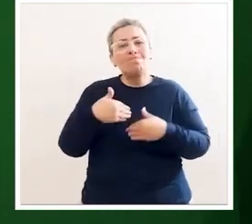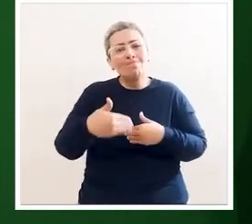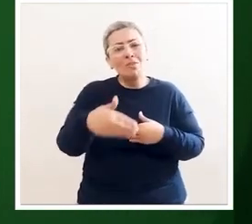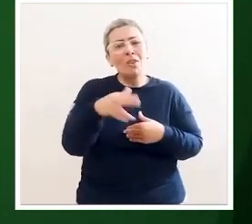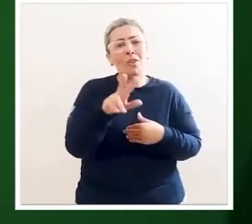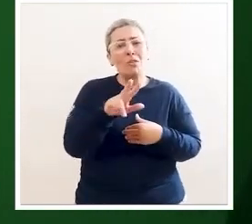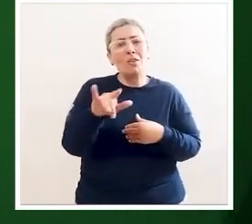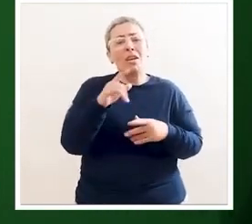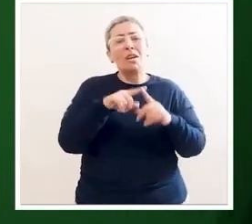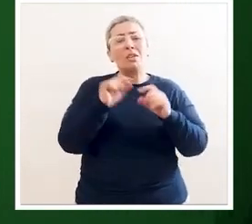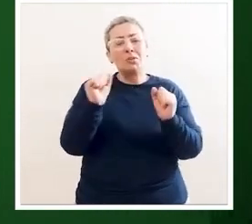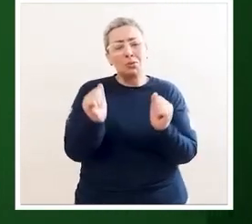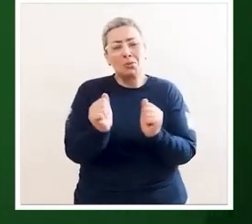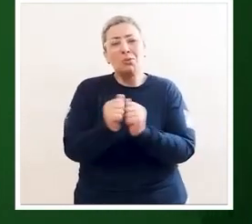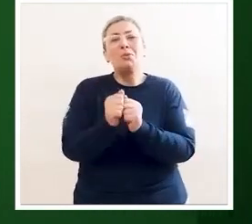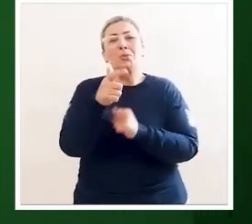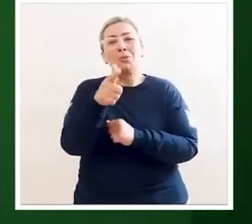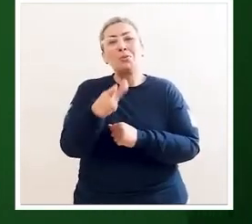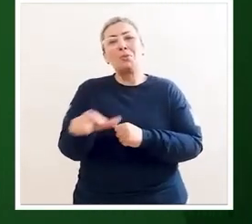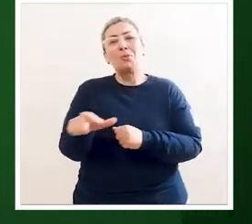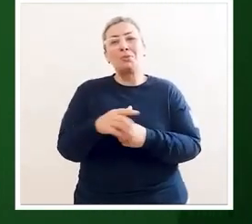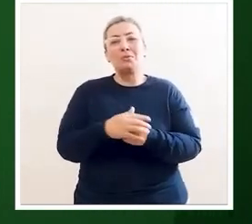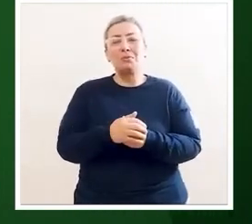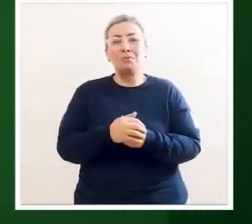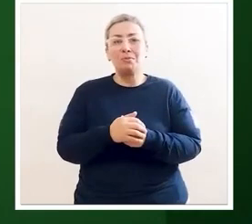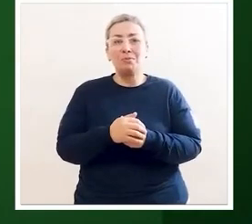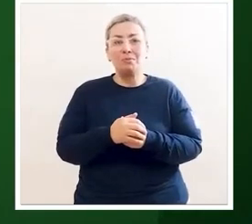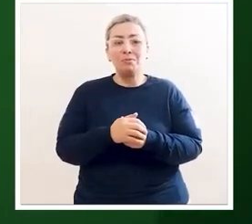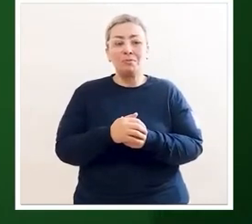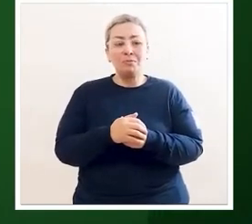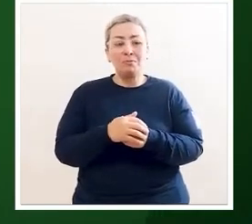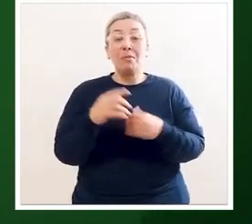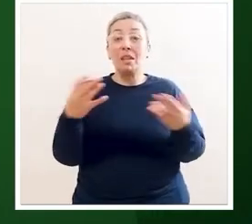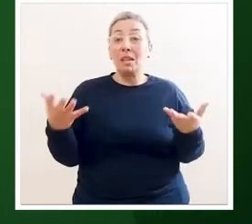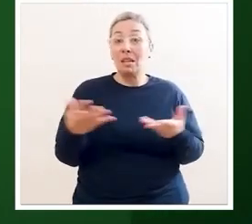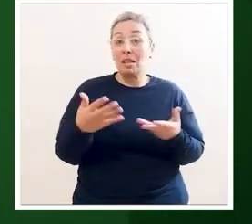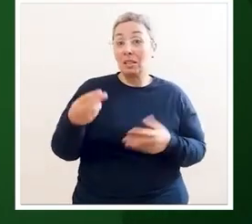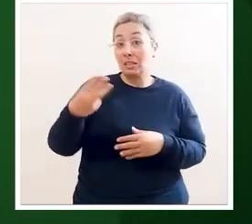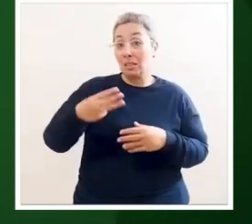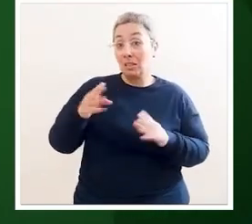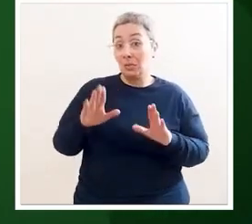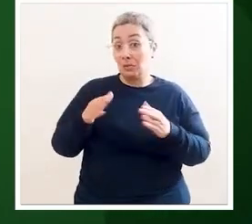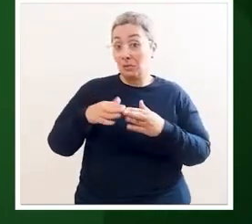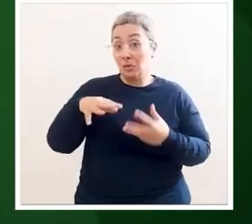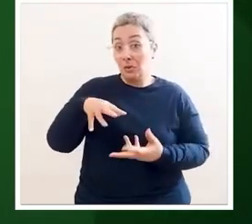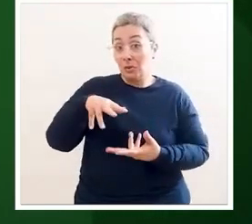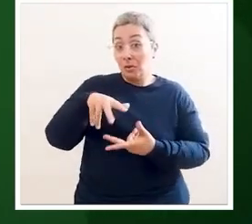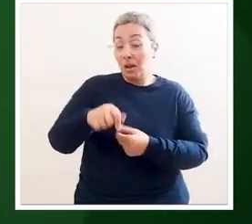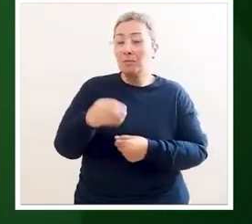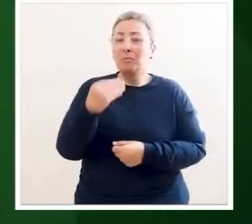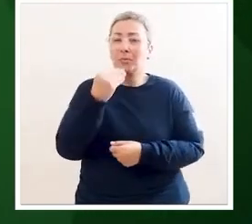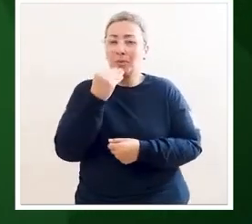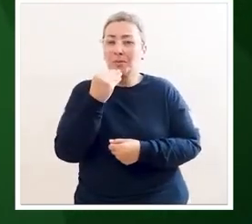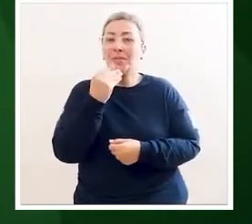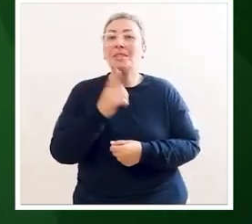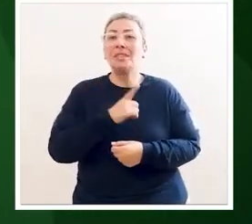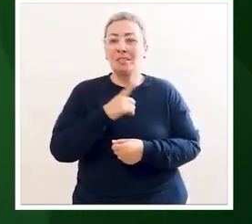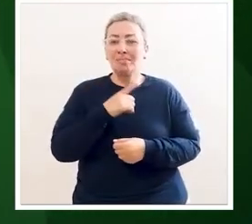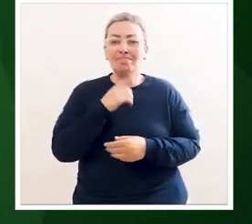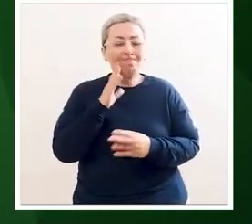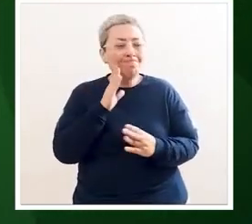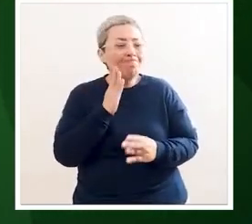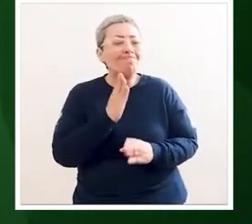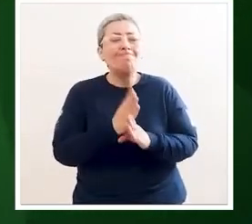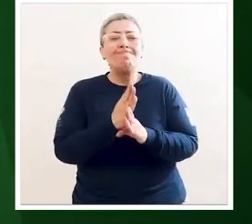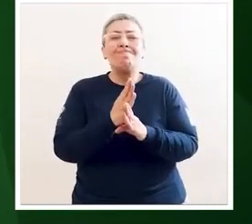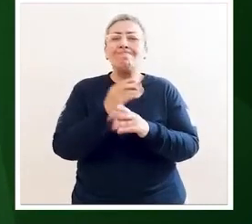possamos em breve estarmos juntos novamente neste terceiro fórum tivemos a oportunidade